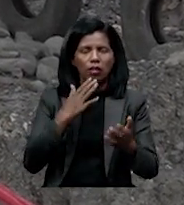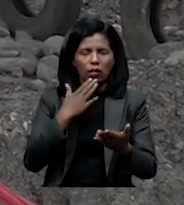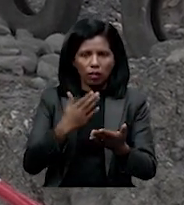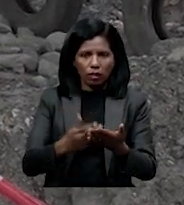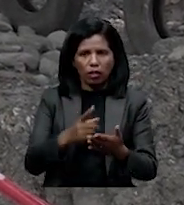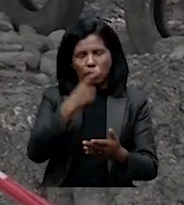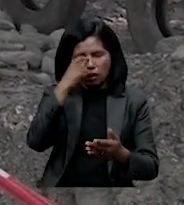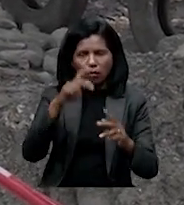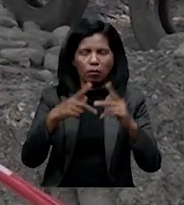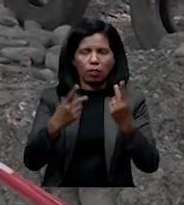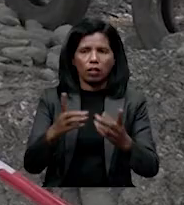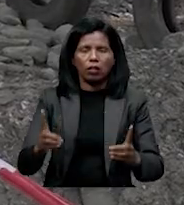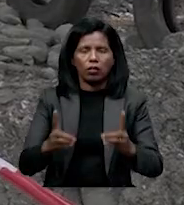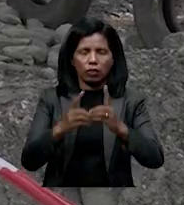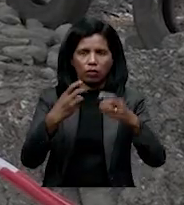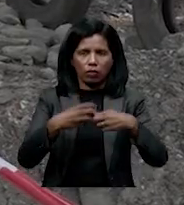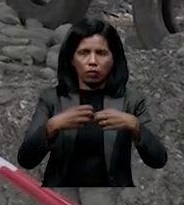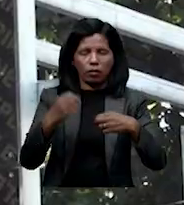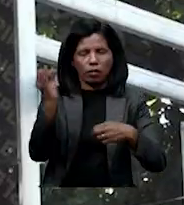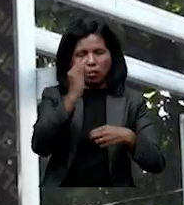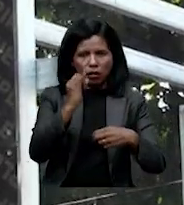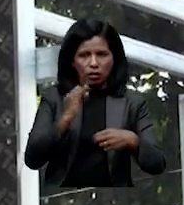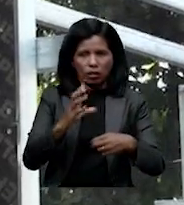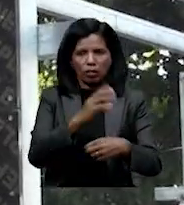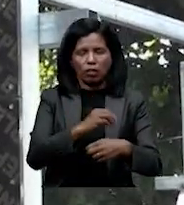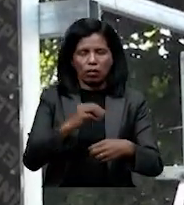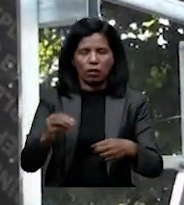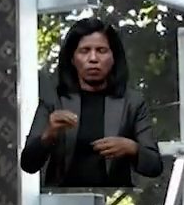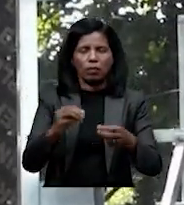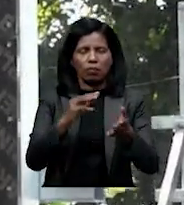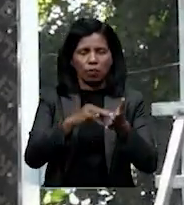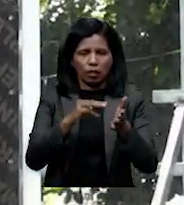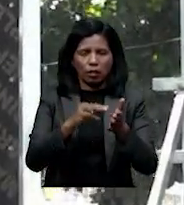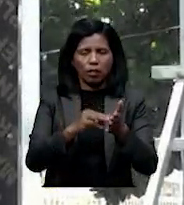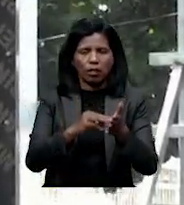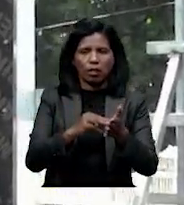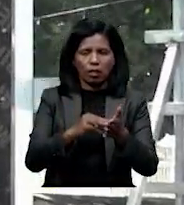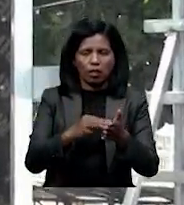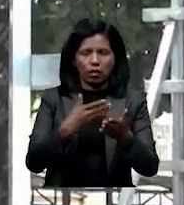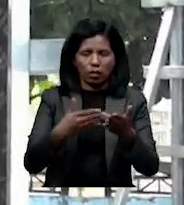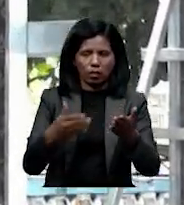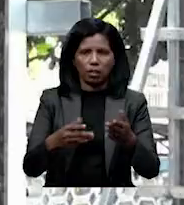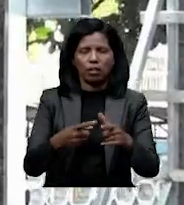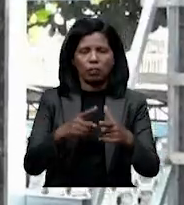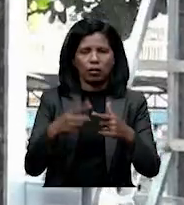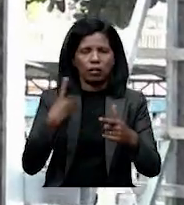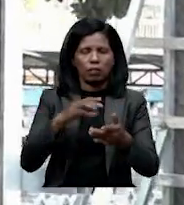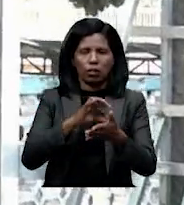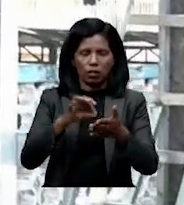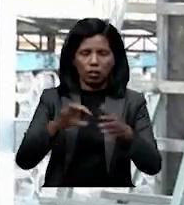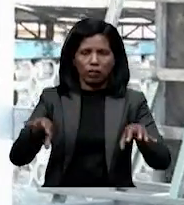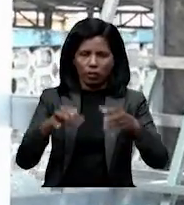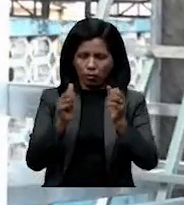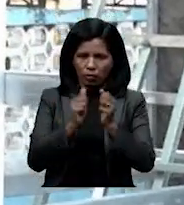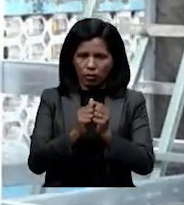a companhia a sua dificuldade e redesenho no material de construção. Mas depois de assinar o contrato, a